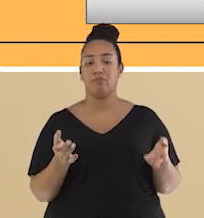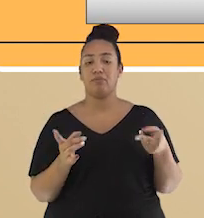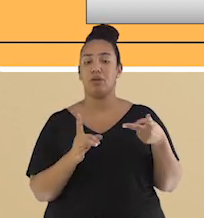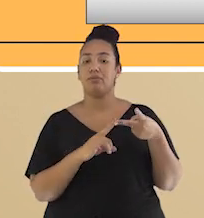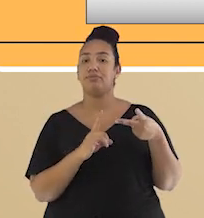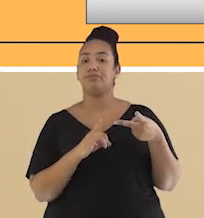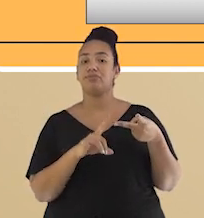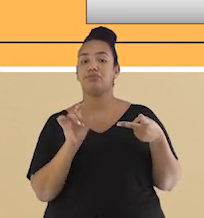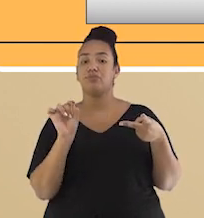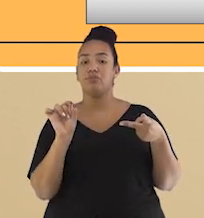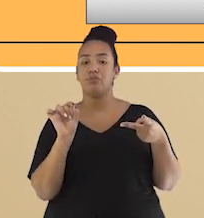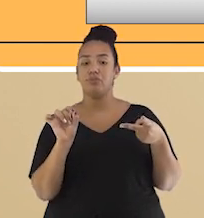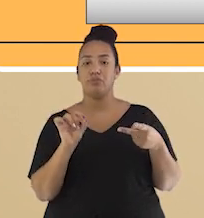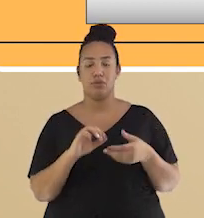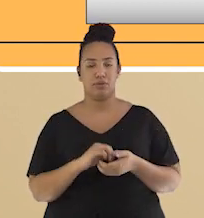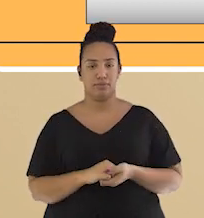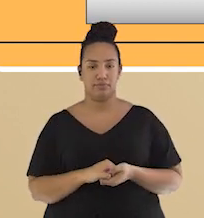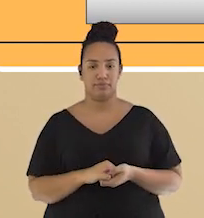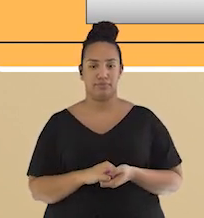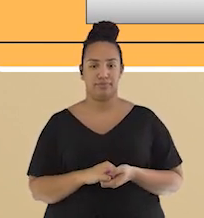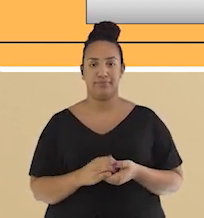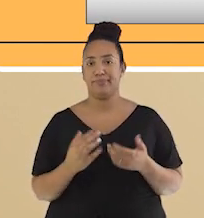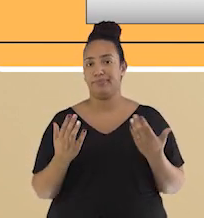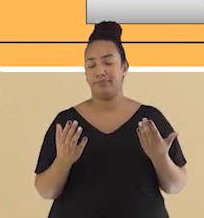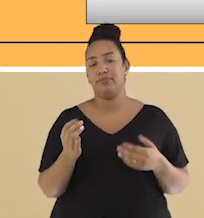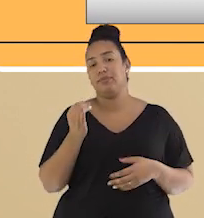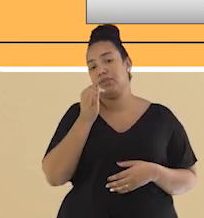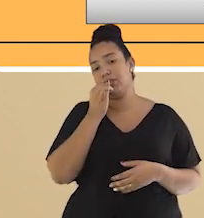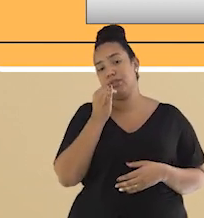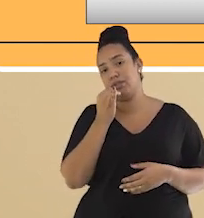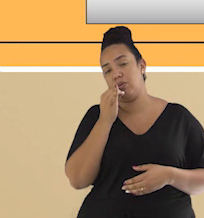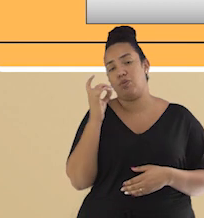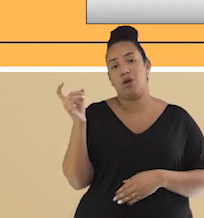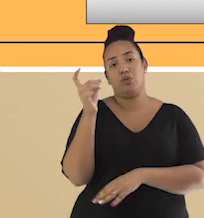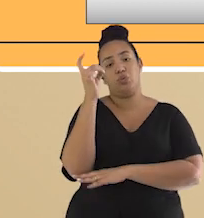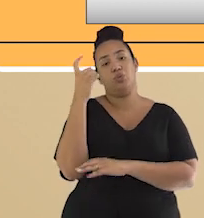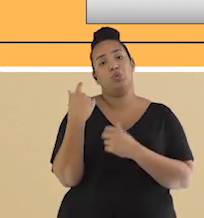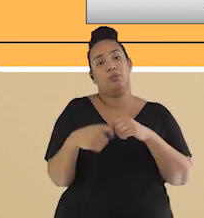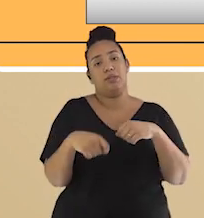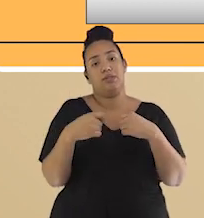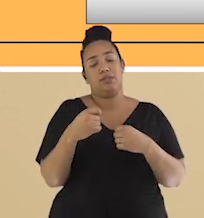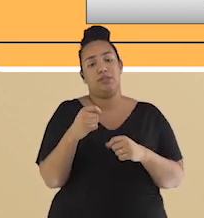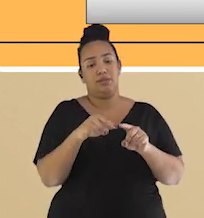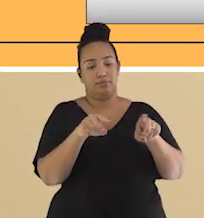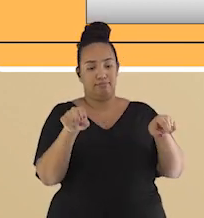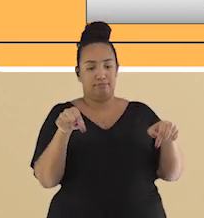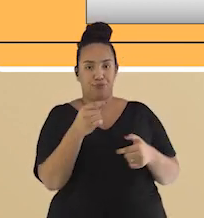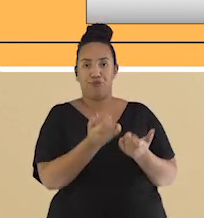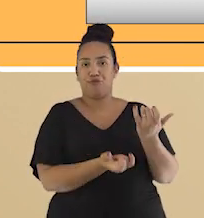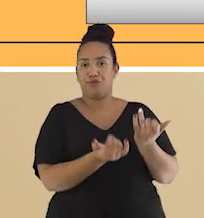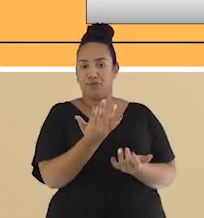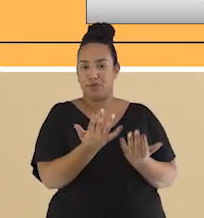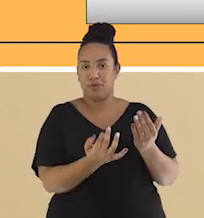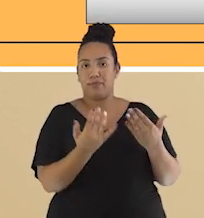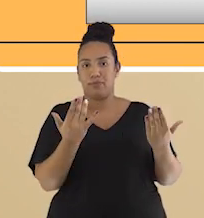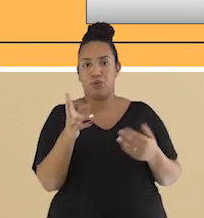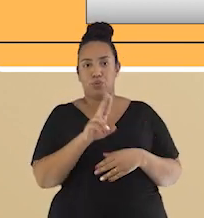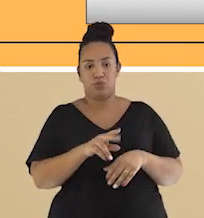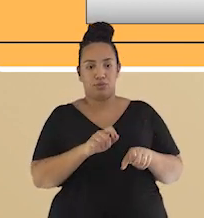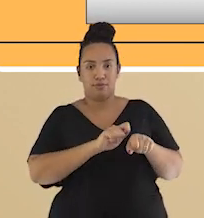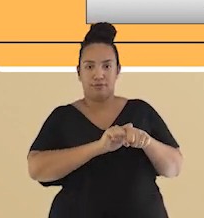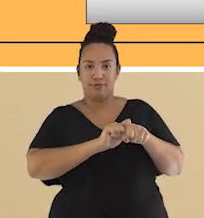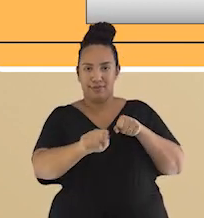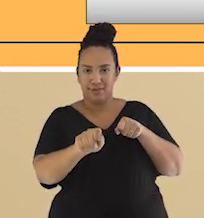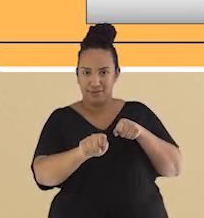para você, para poder cozinhar, um adulto precisa usar o quê? O fogão. Então, queima um